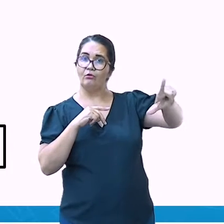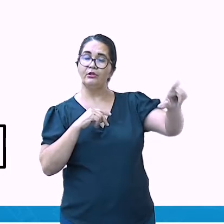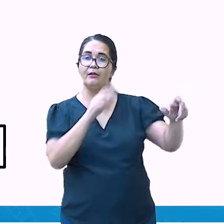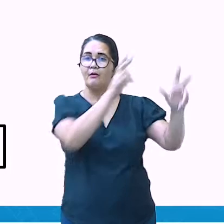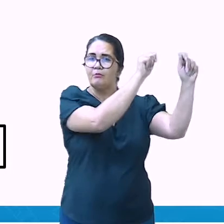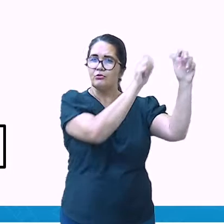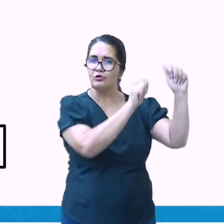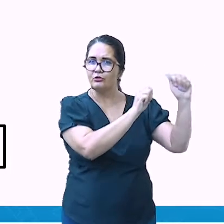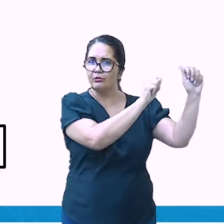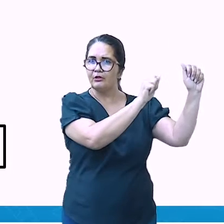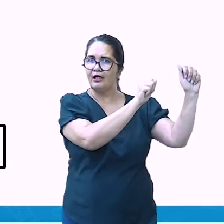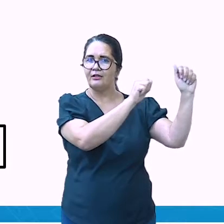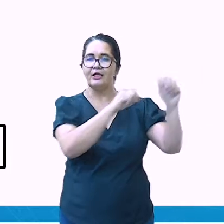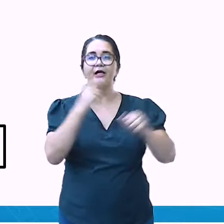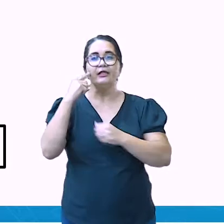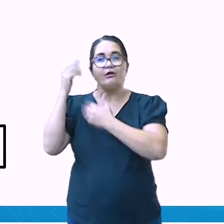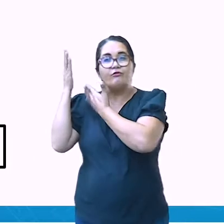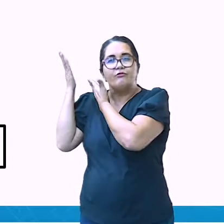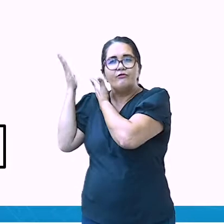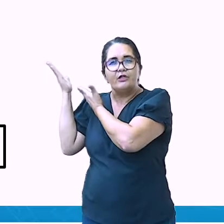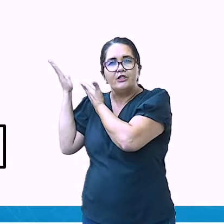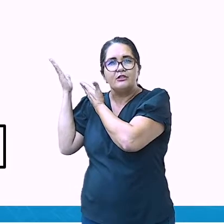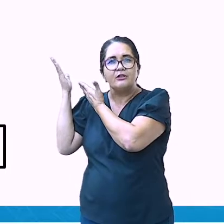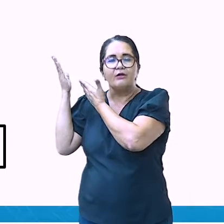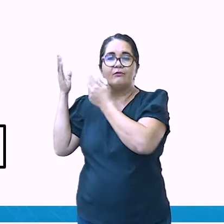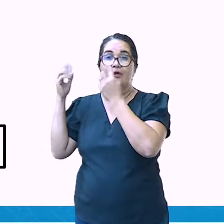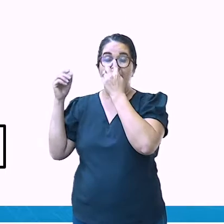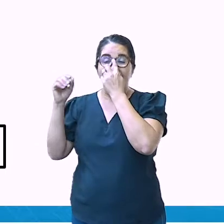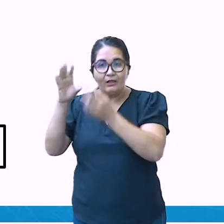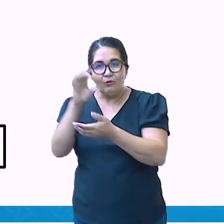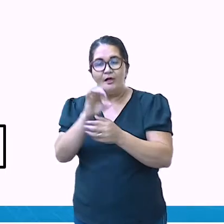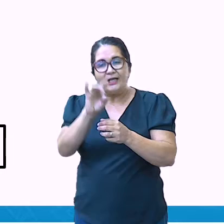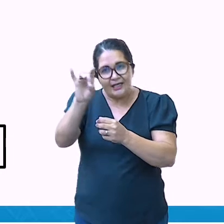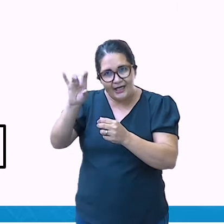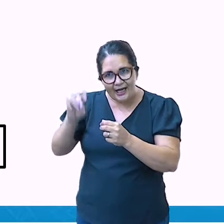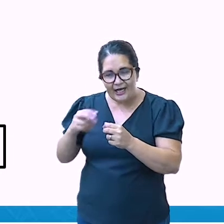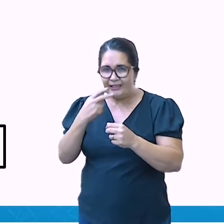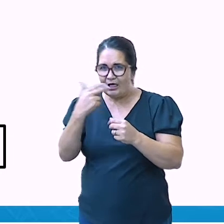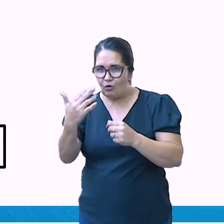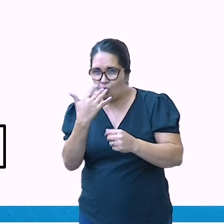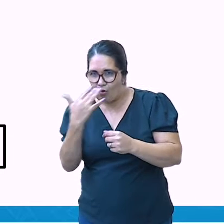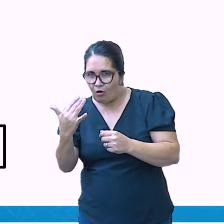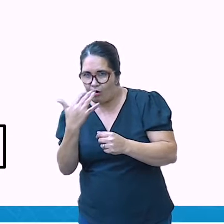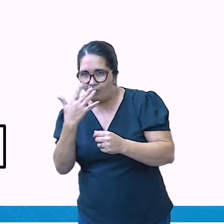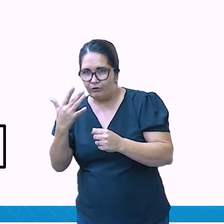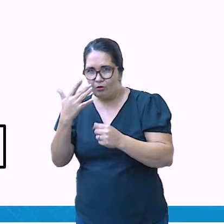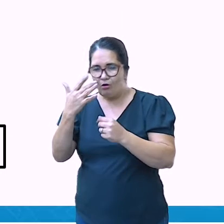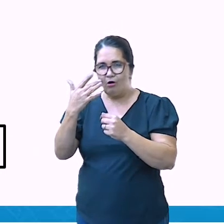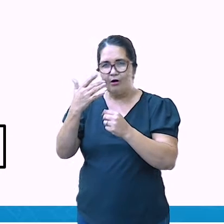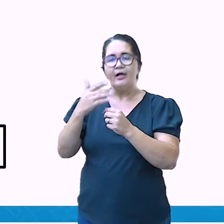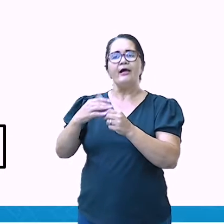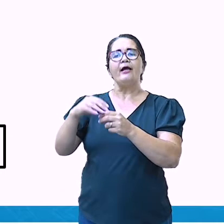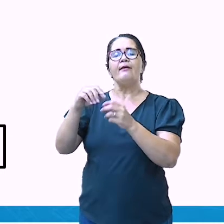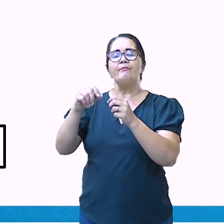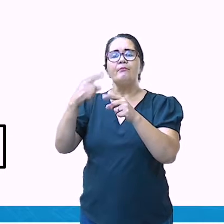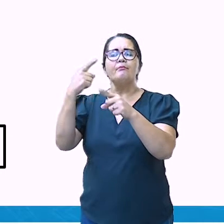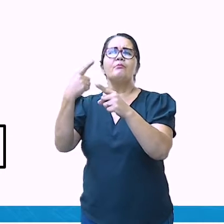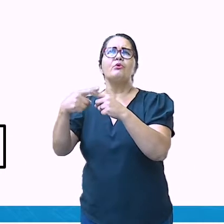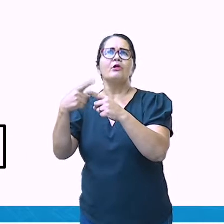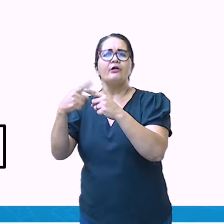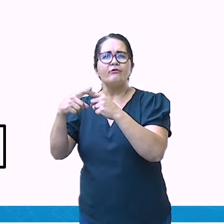em capitanias. Então, cada colorido desse aqui era uma capitania. Cada colorido,